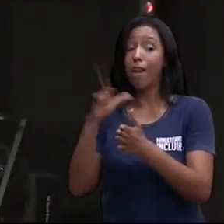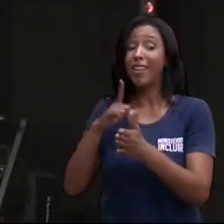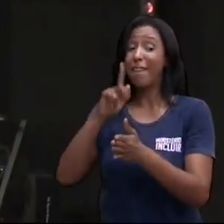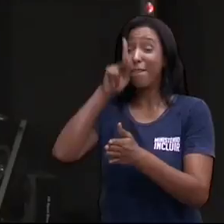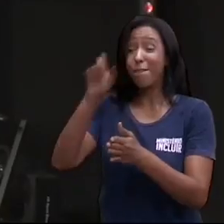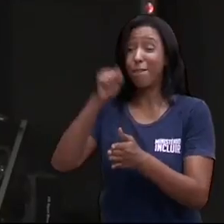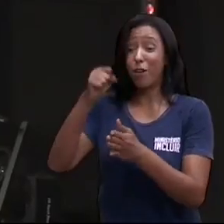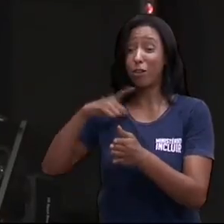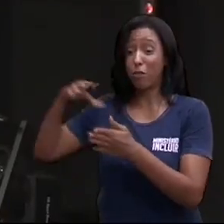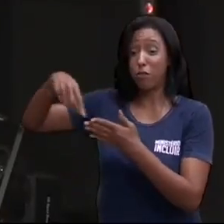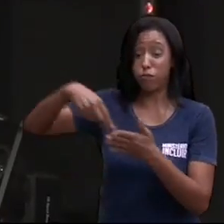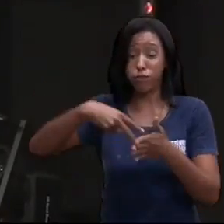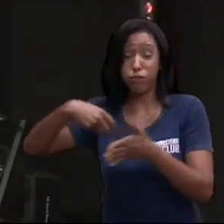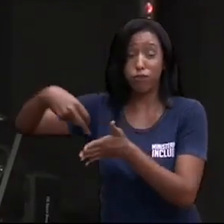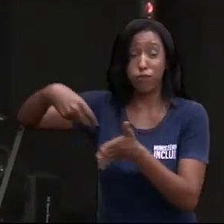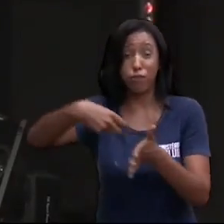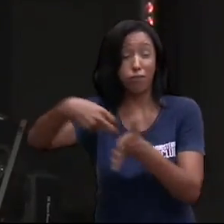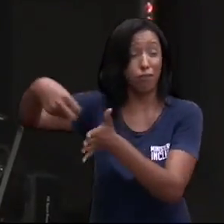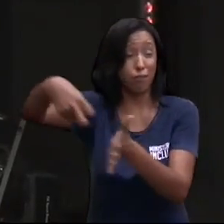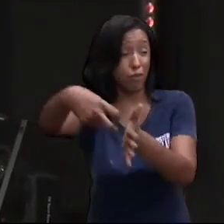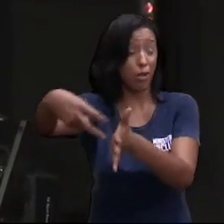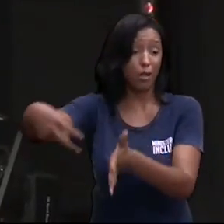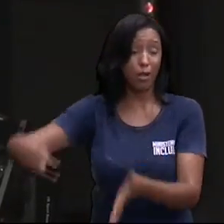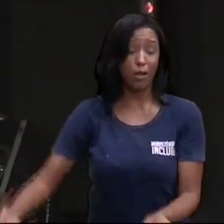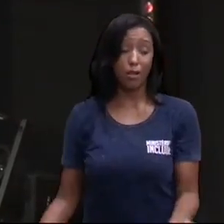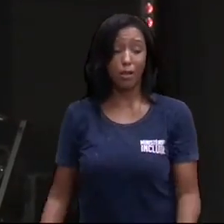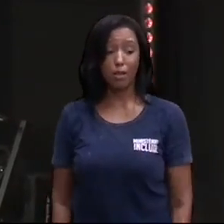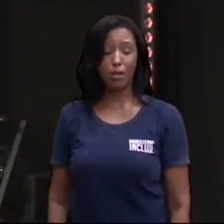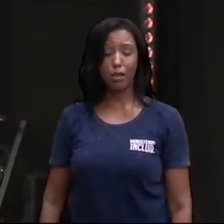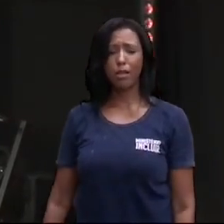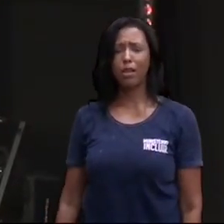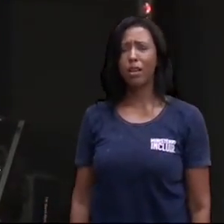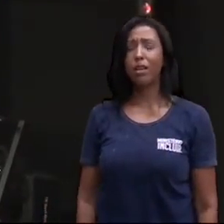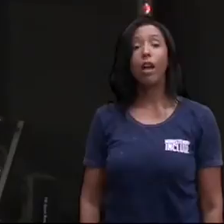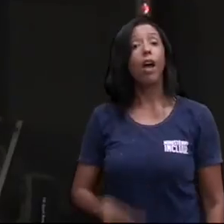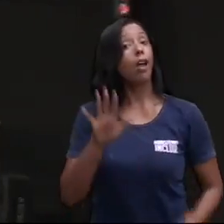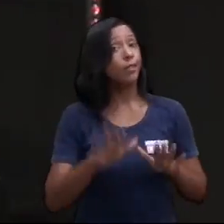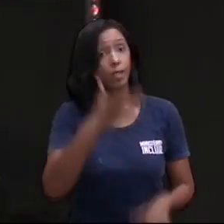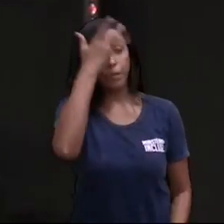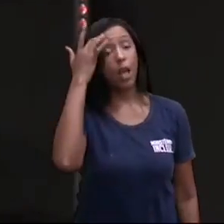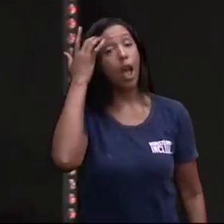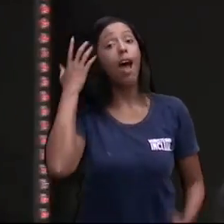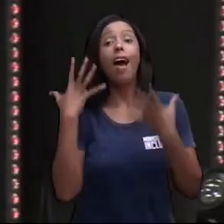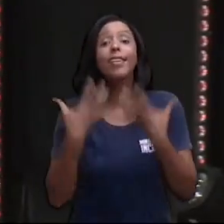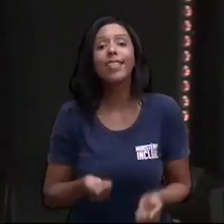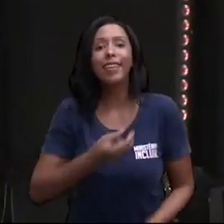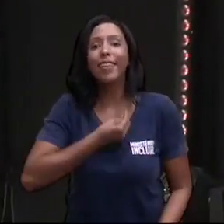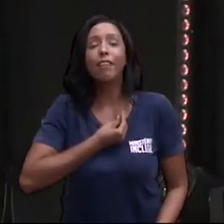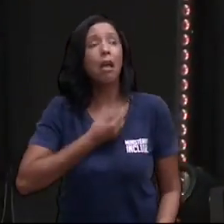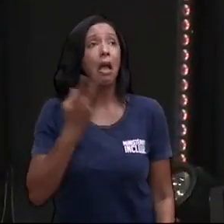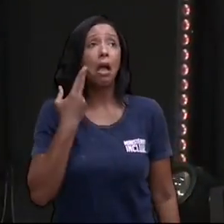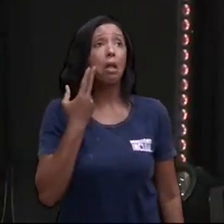e eu tentei ter abundância deu deu errado muitas pessoas estão conformados com uma vida sem